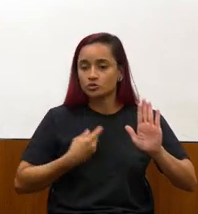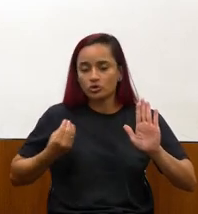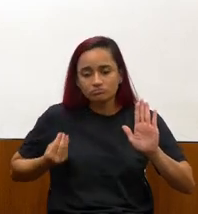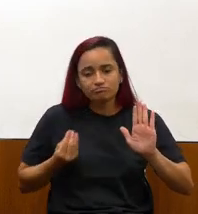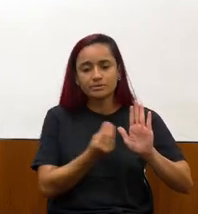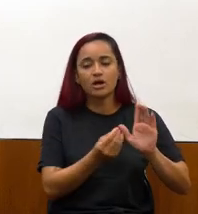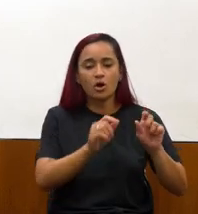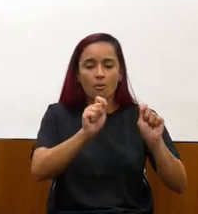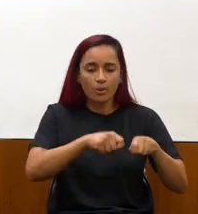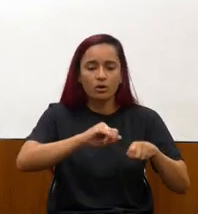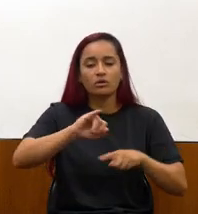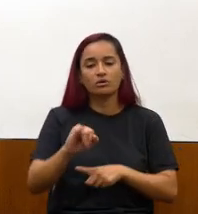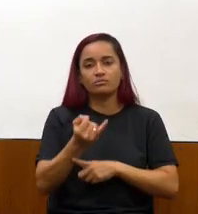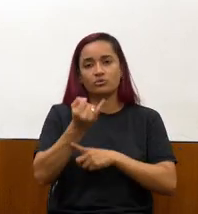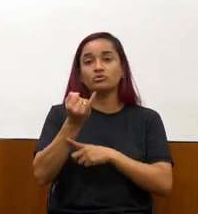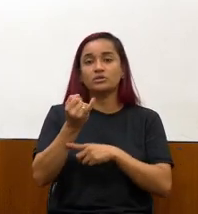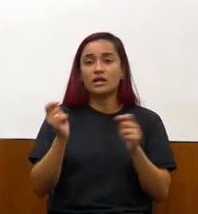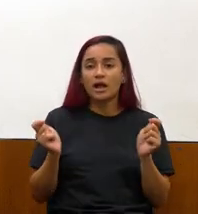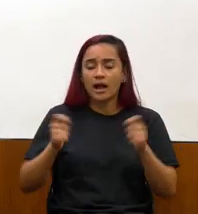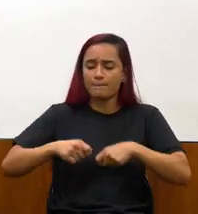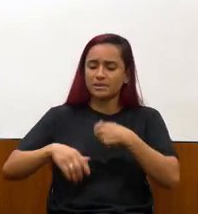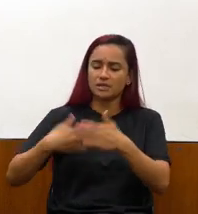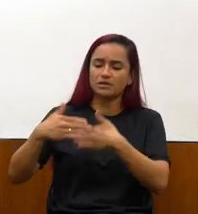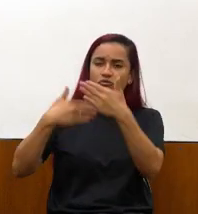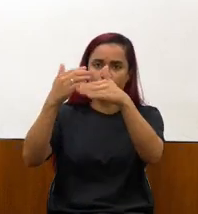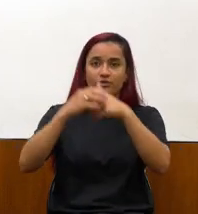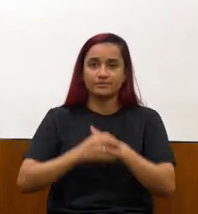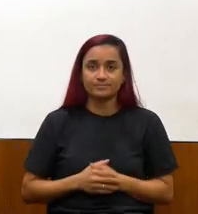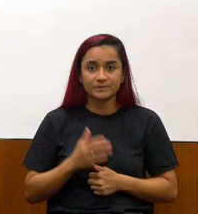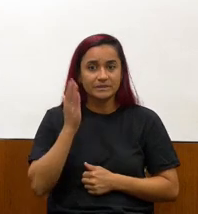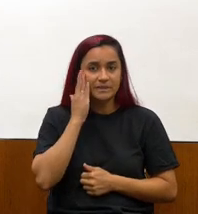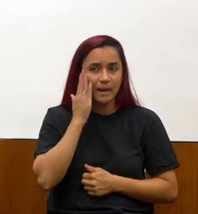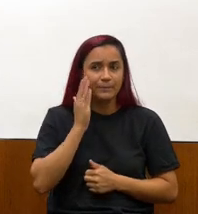capacidade total de desenvolvê-las. Sabe, deputado?